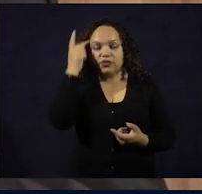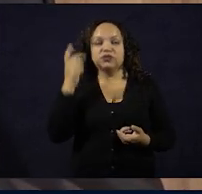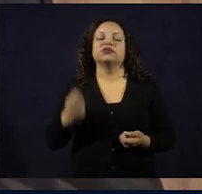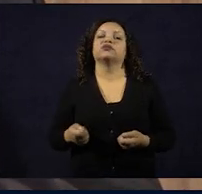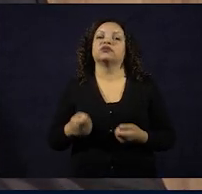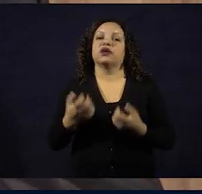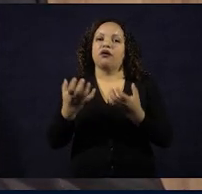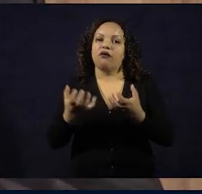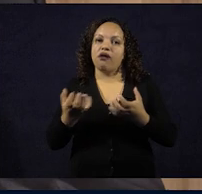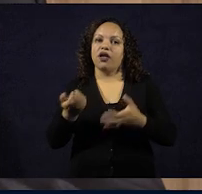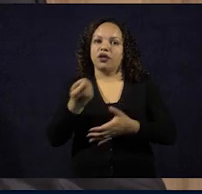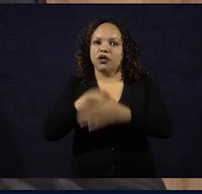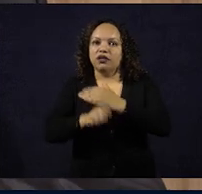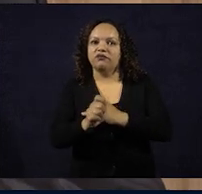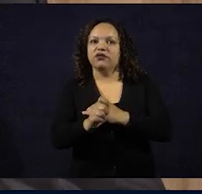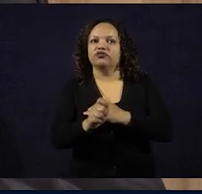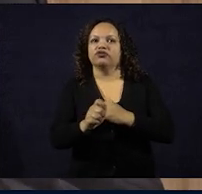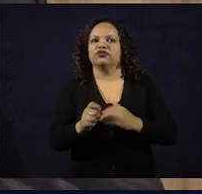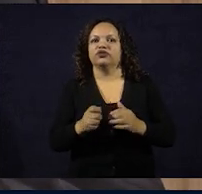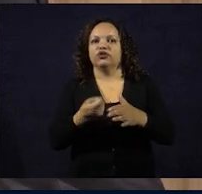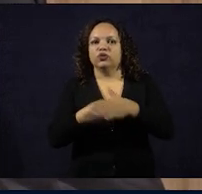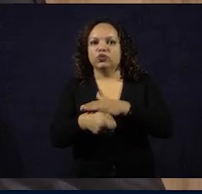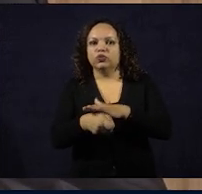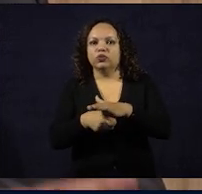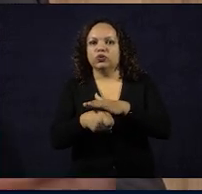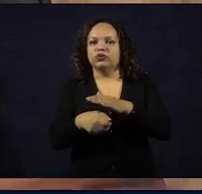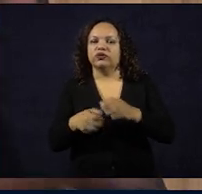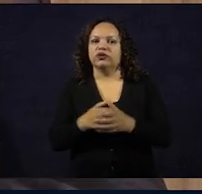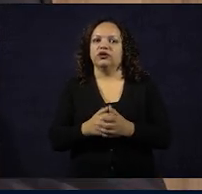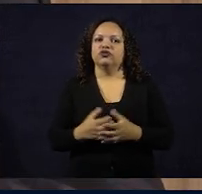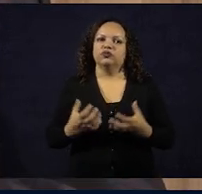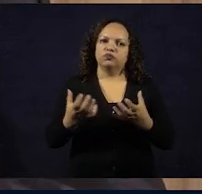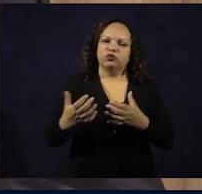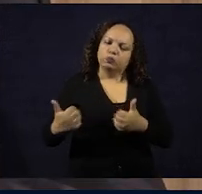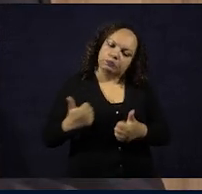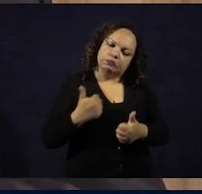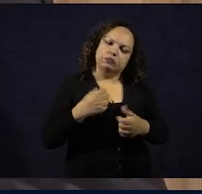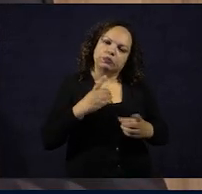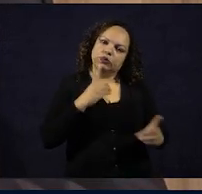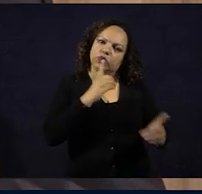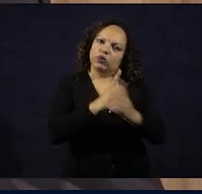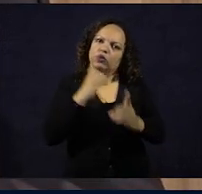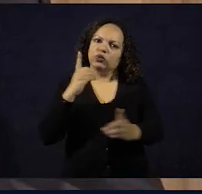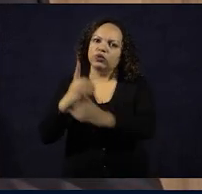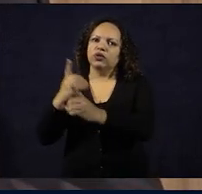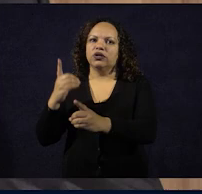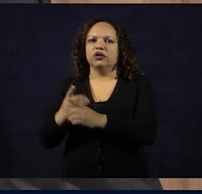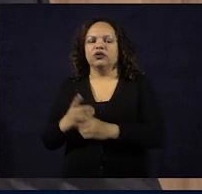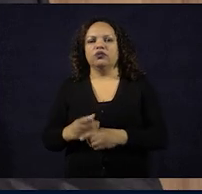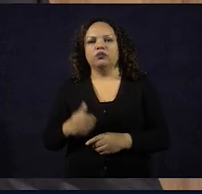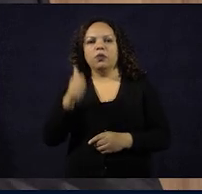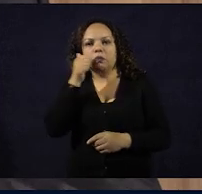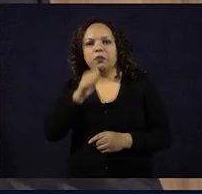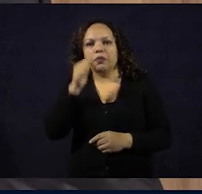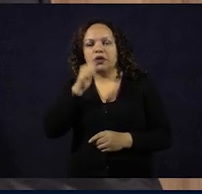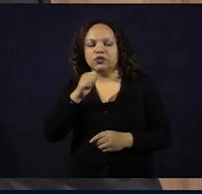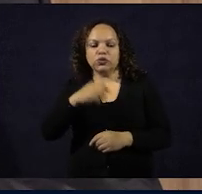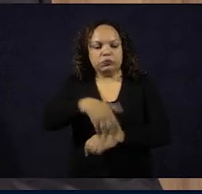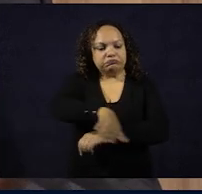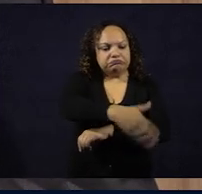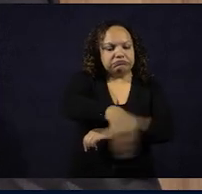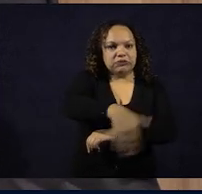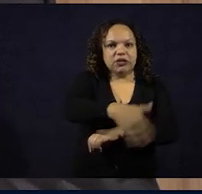e eu encontro gente na rua eu já encontrei assim um caso que me marcou muito que foi